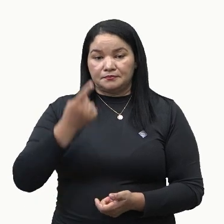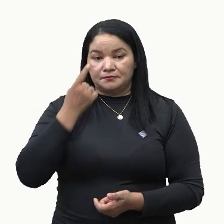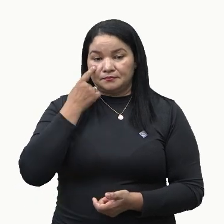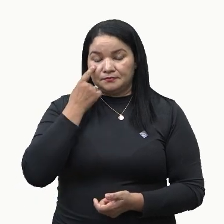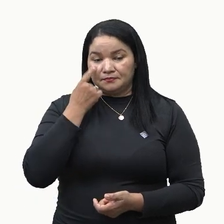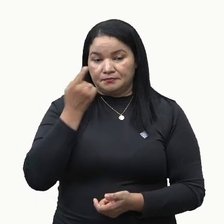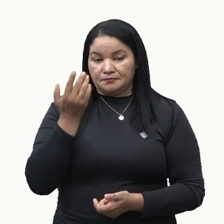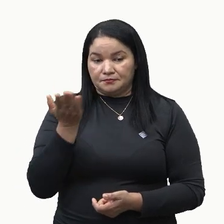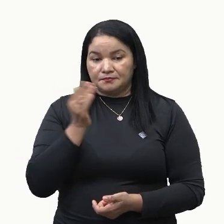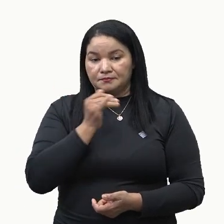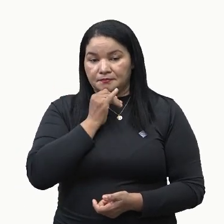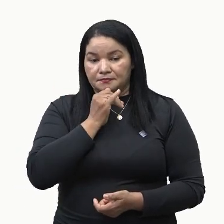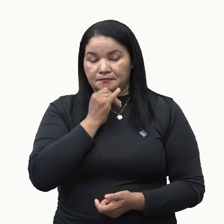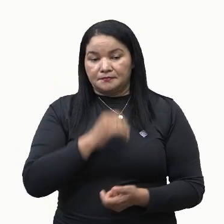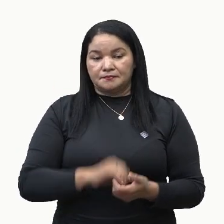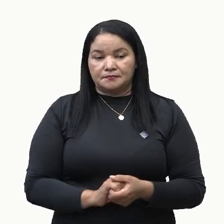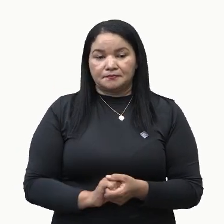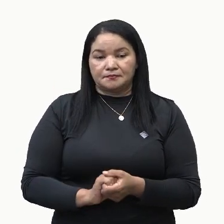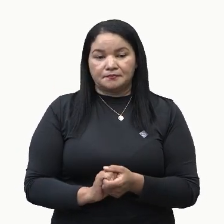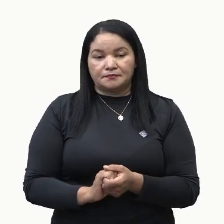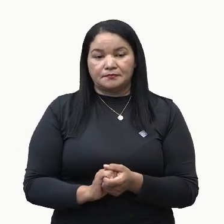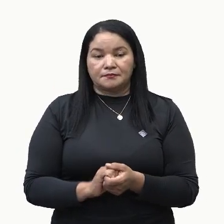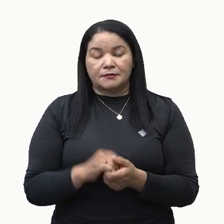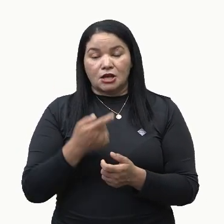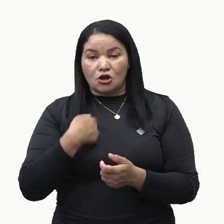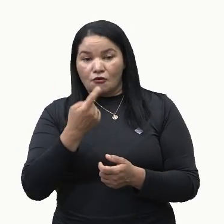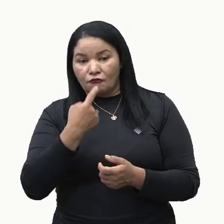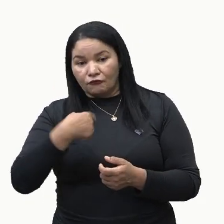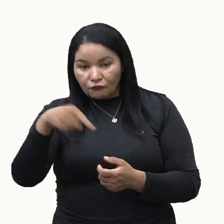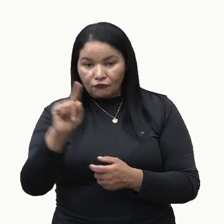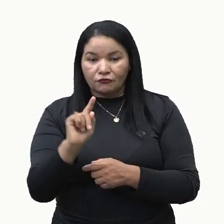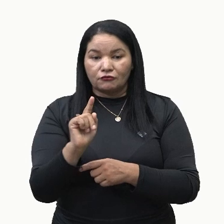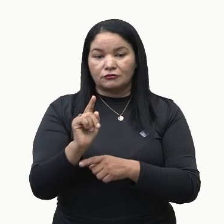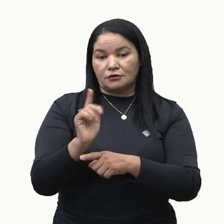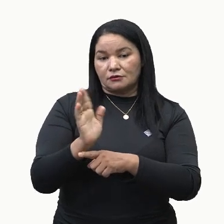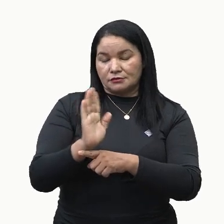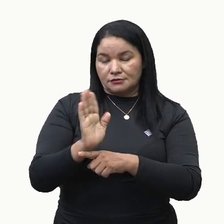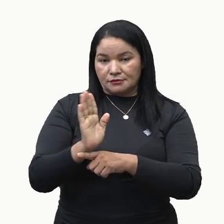Ó, temos aqui, eu fui ao cinema.